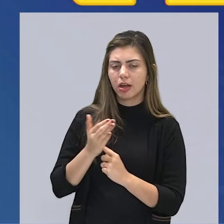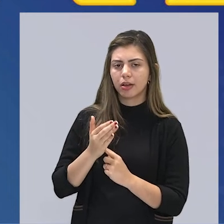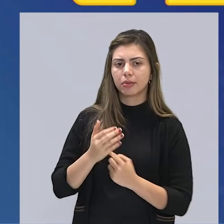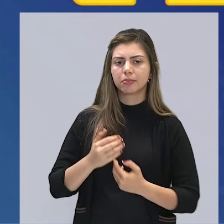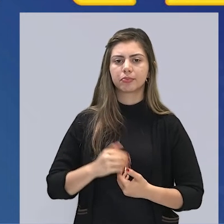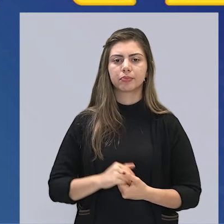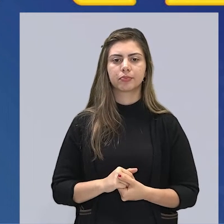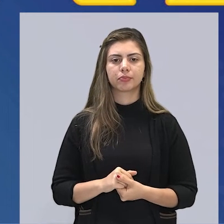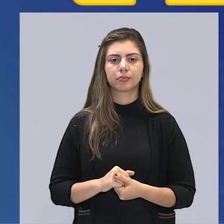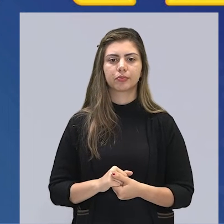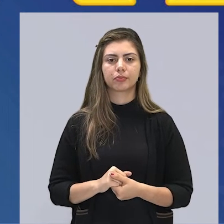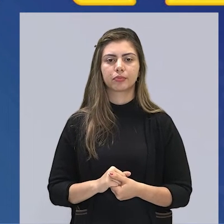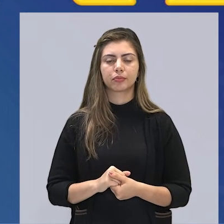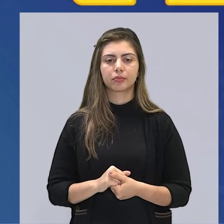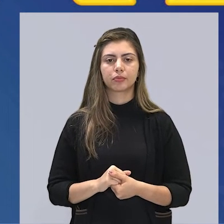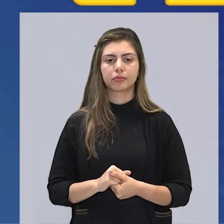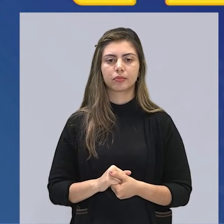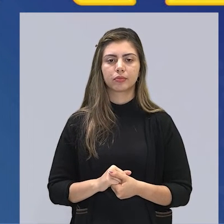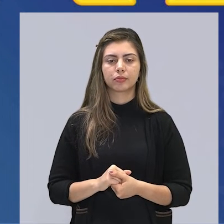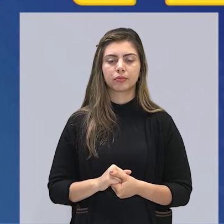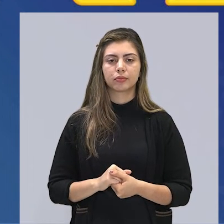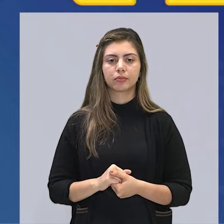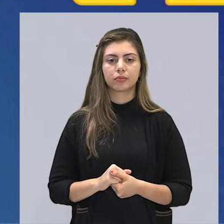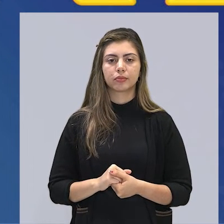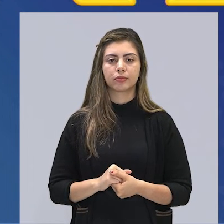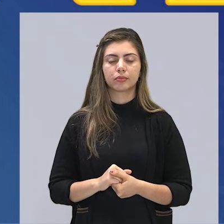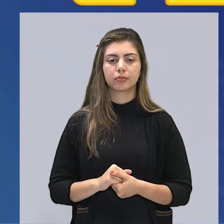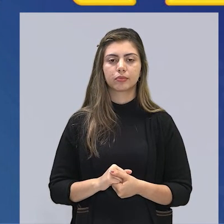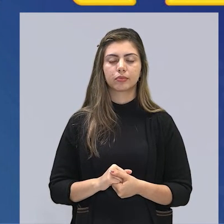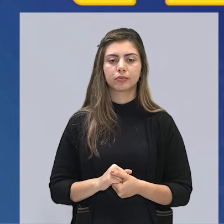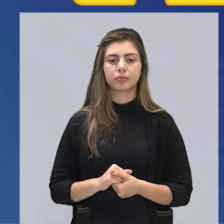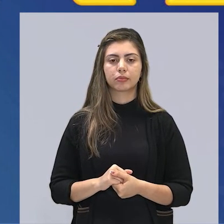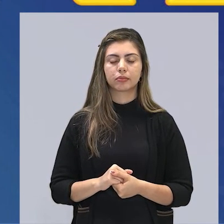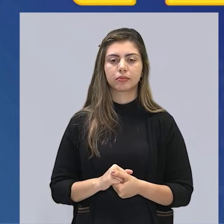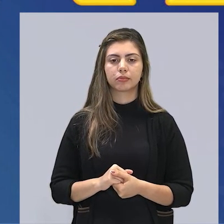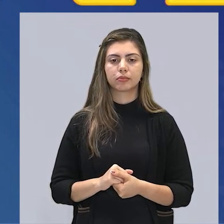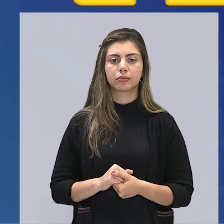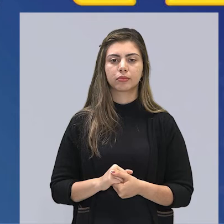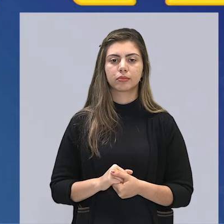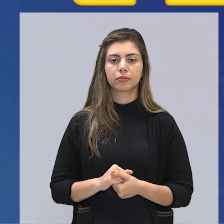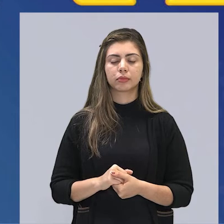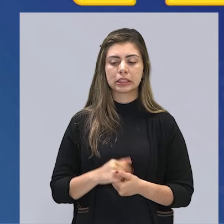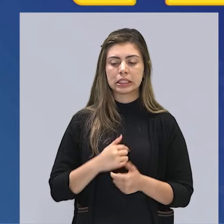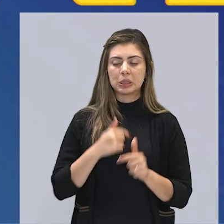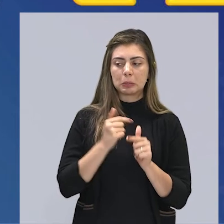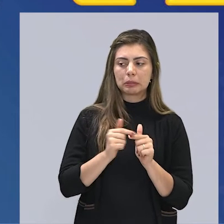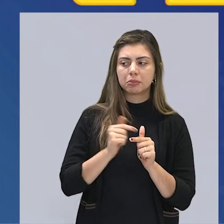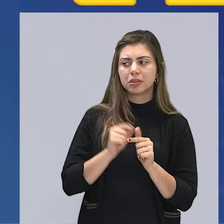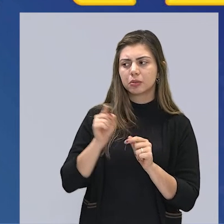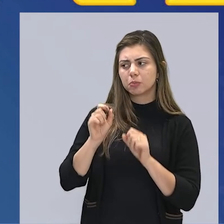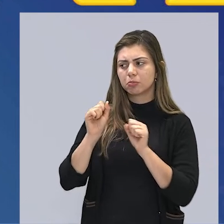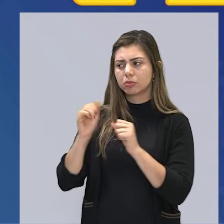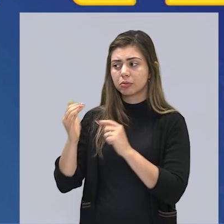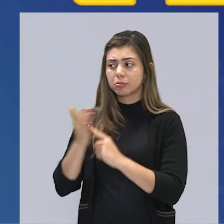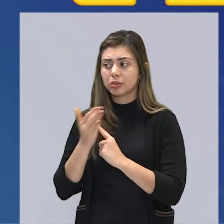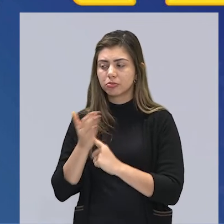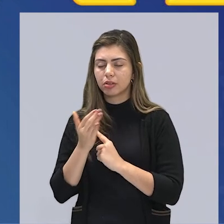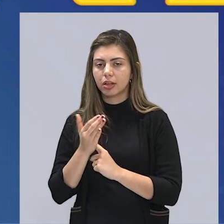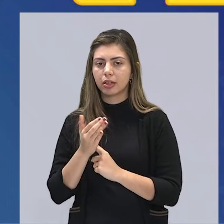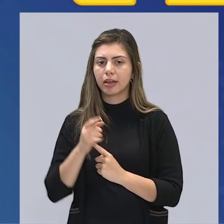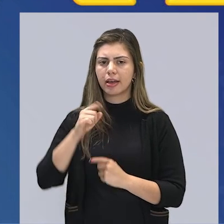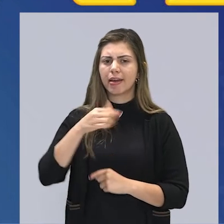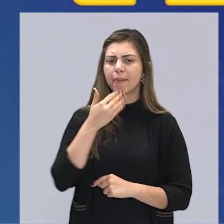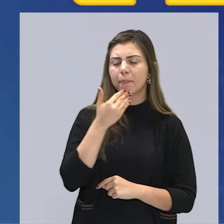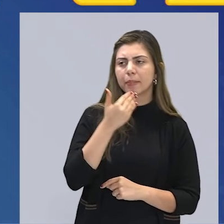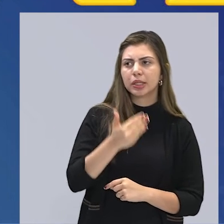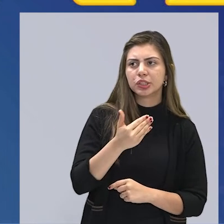me with this problem? Poderia me ajudar com esse problema? Isso é um pedido, gente, ou está